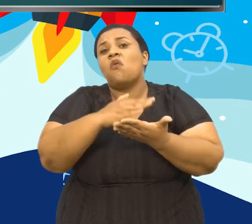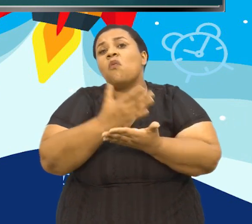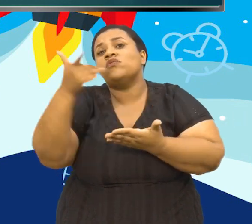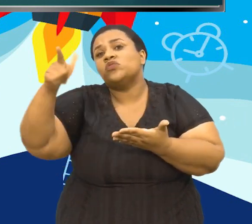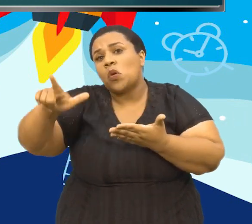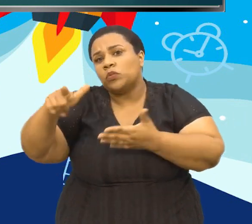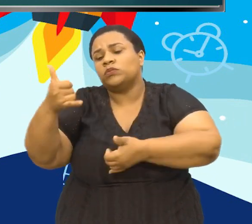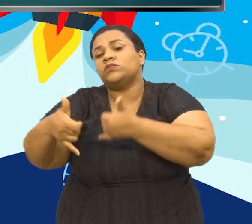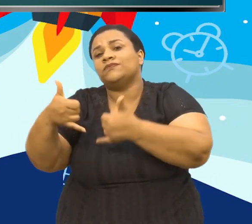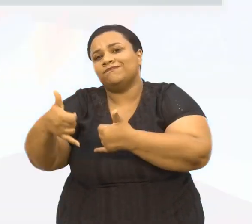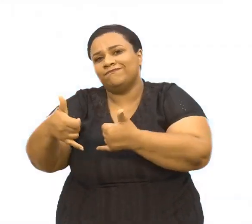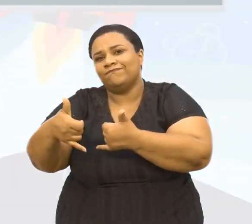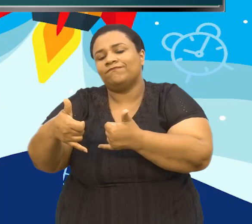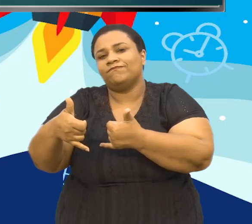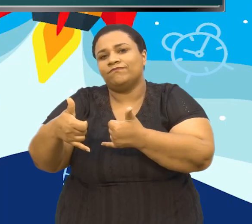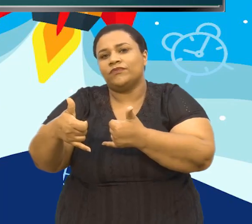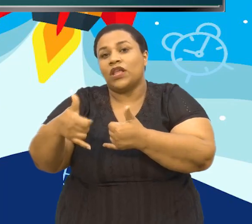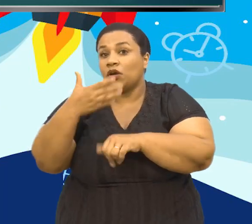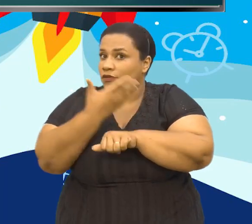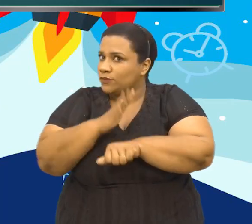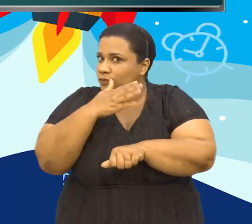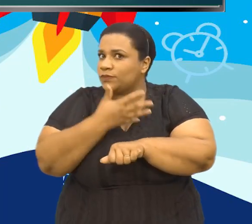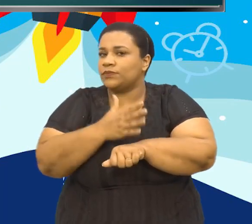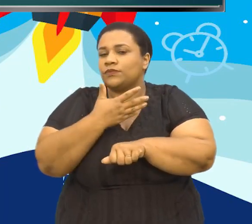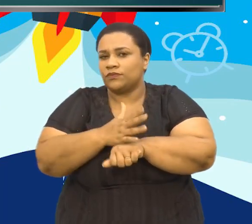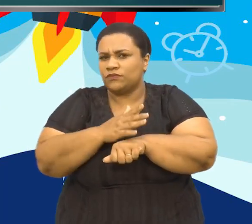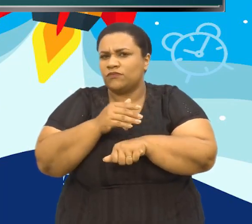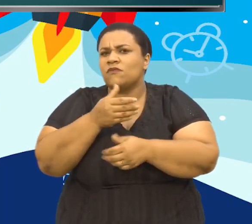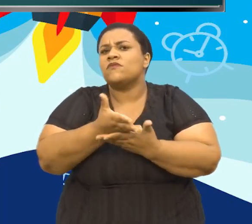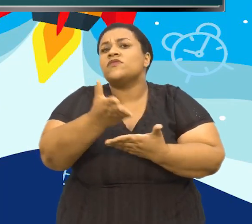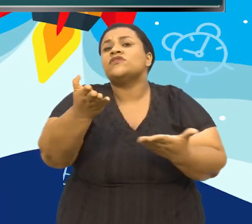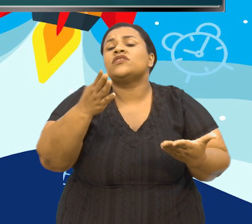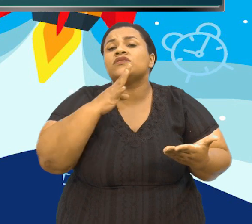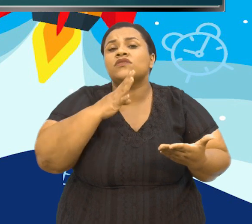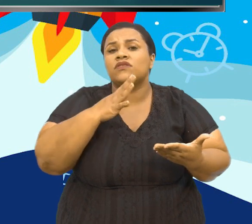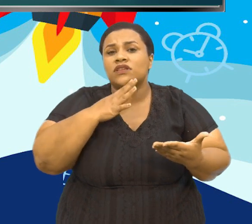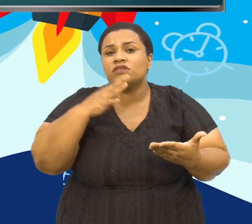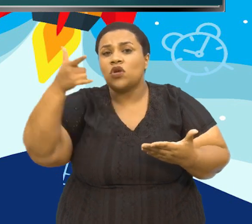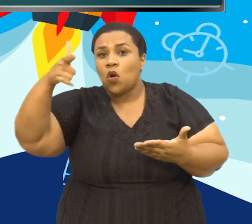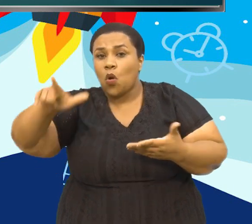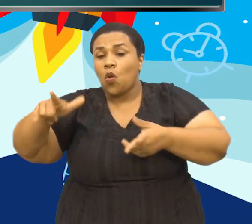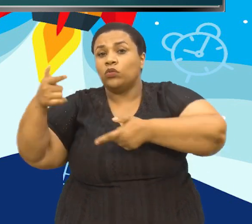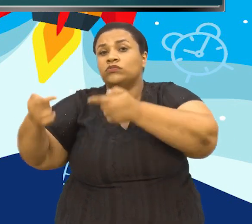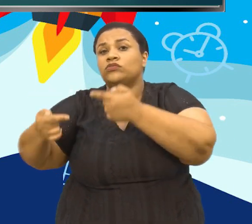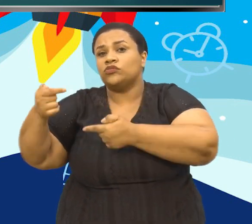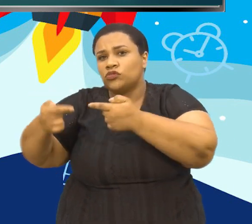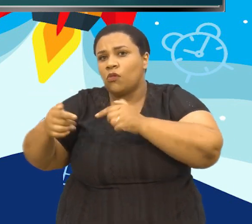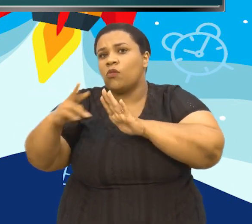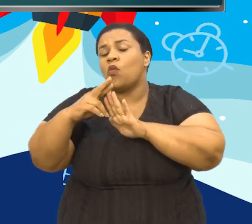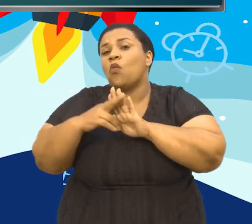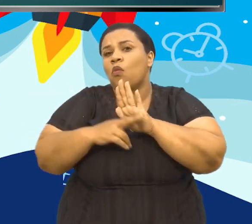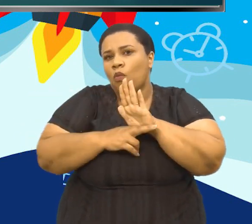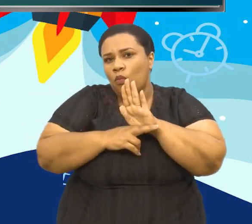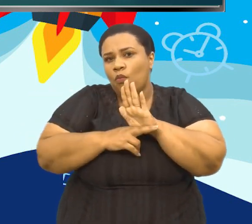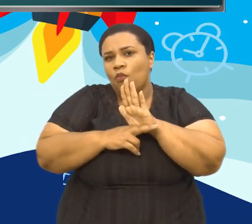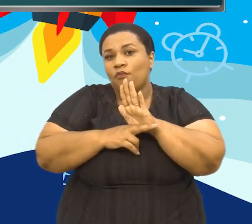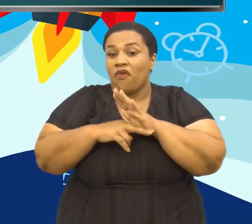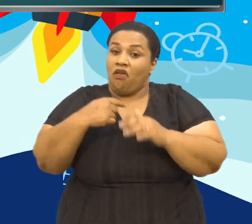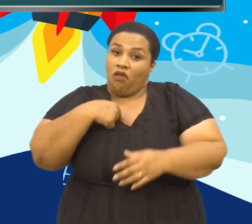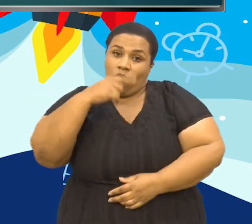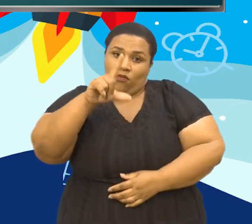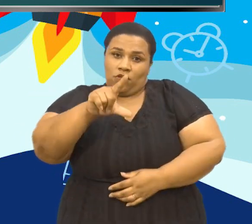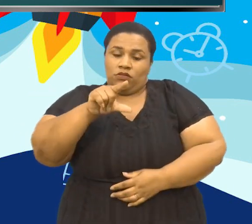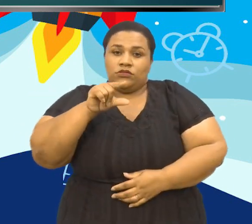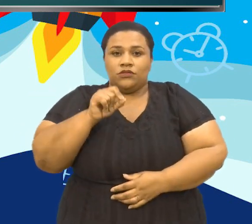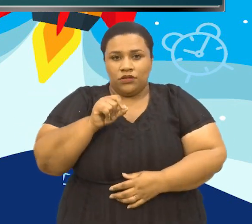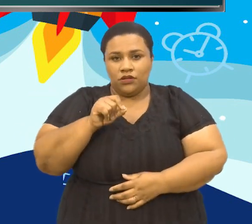conhecem algumas outras brincadeiras? Agora vamos praticar. Vocês conhecem algum outros jogos com suas regras?